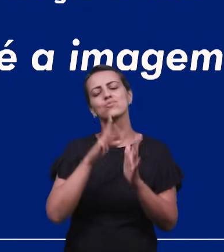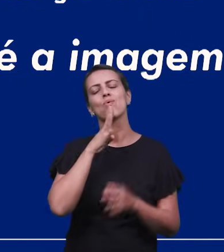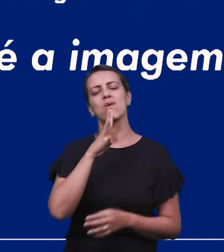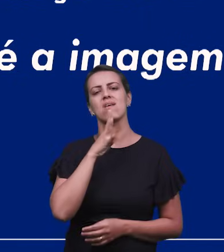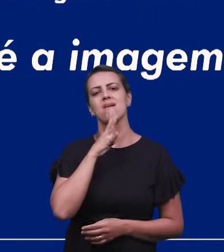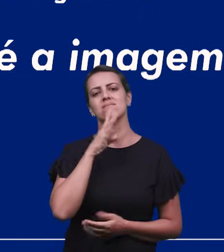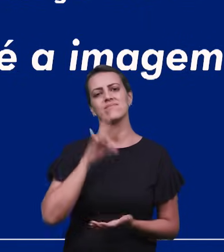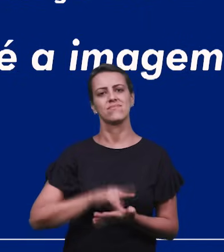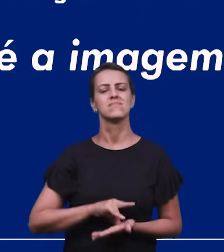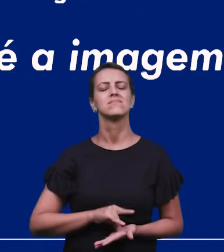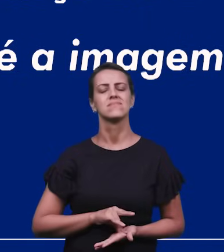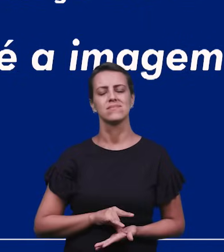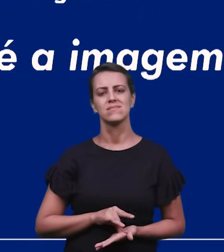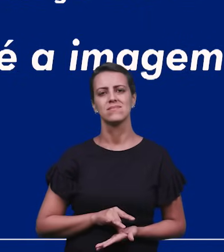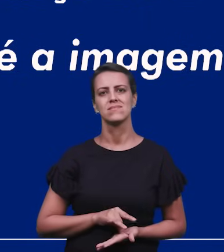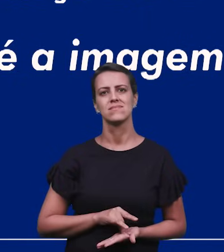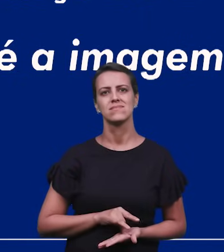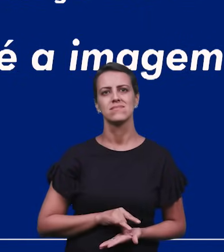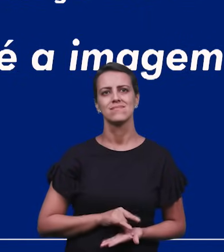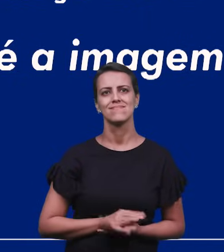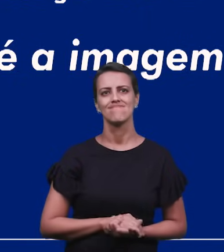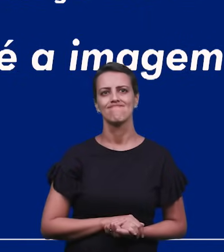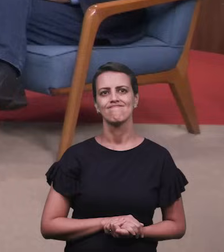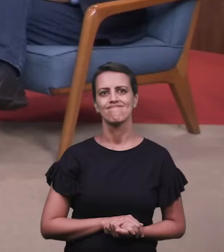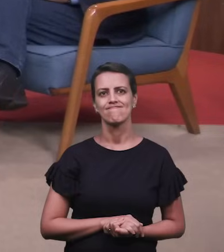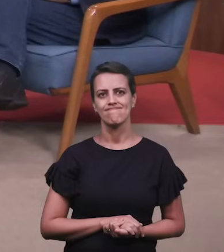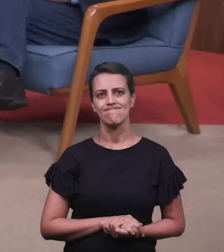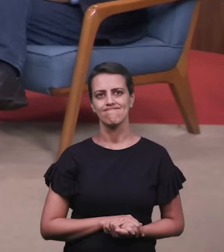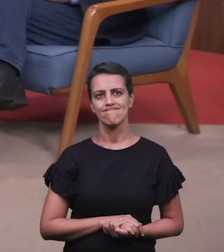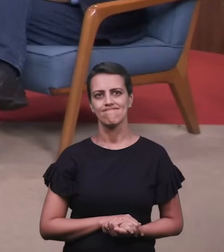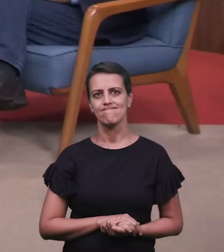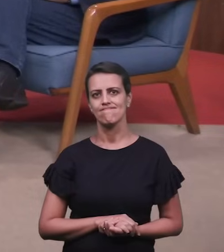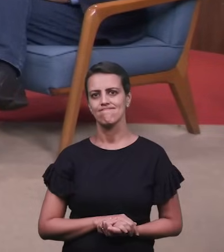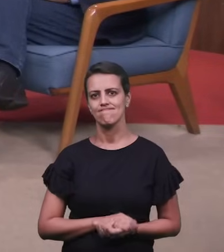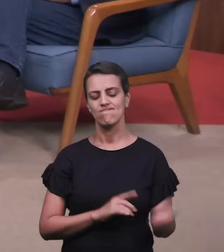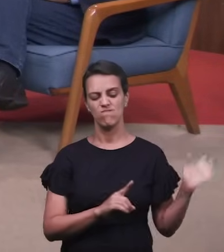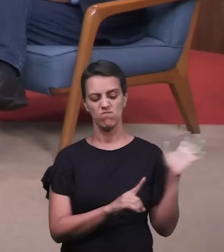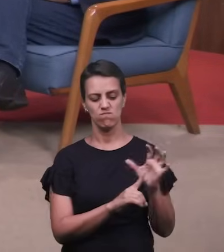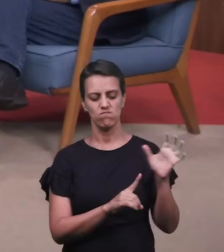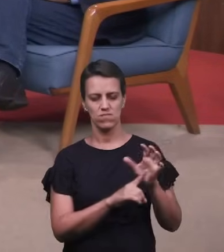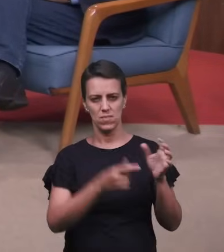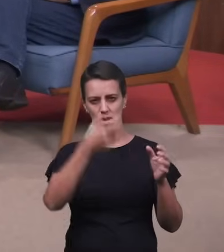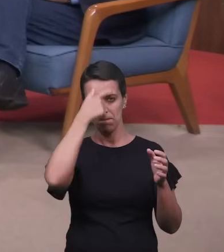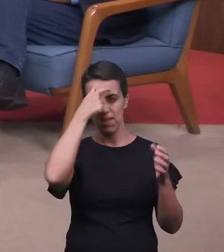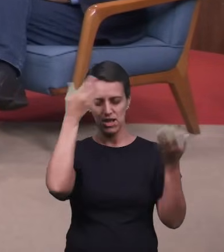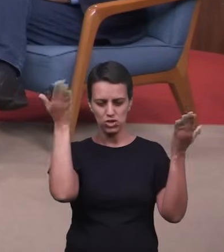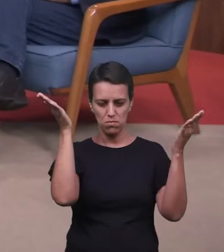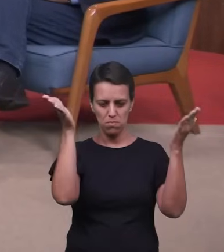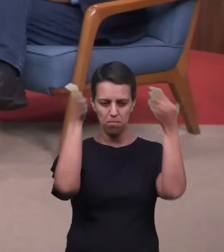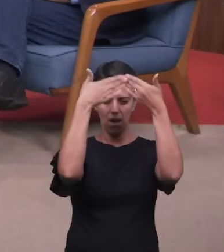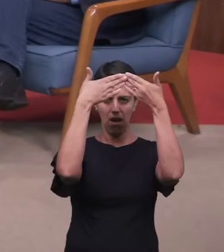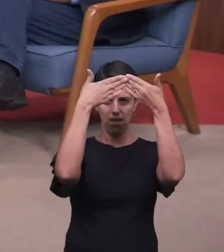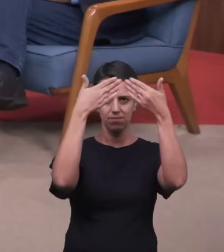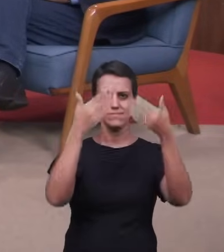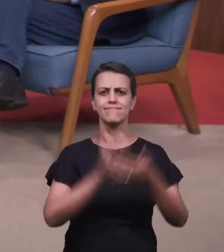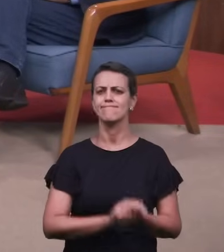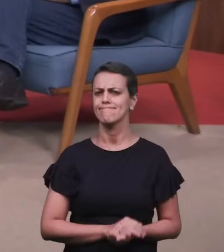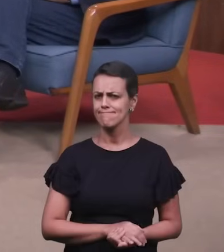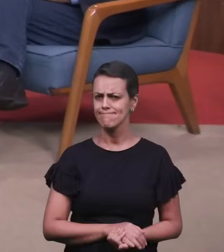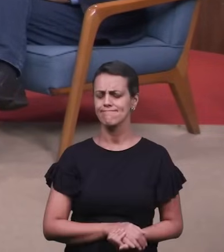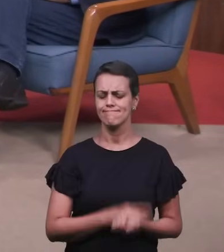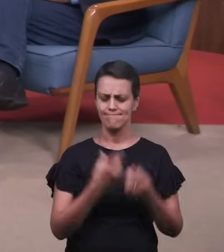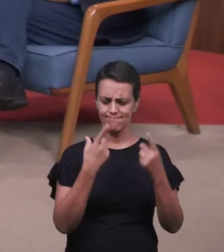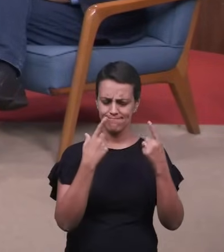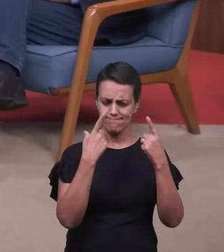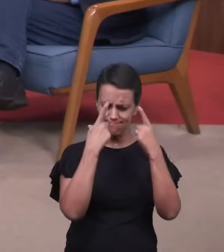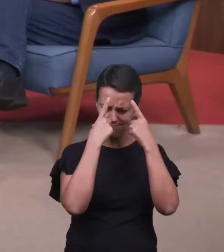imagem de Deus. Interessante expressão, né? Cegou os entendimentos. Muito interessante